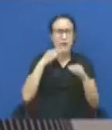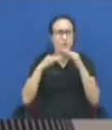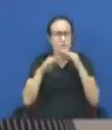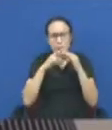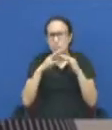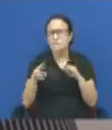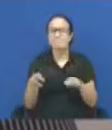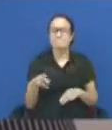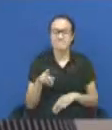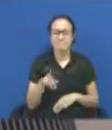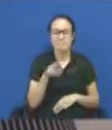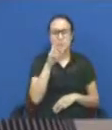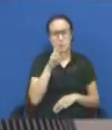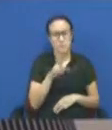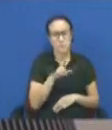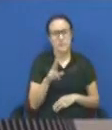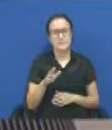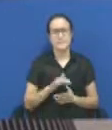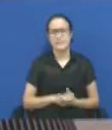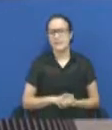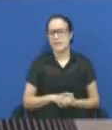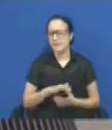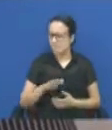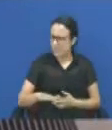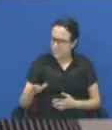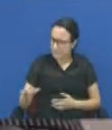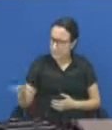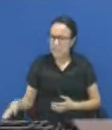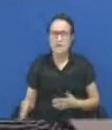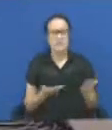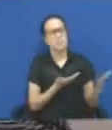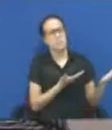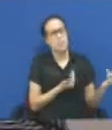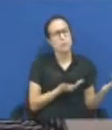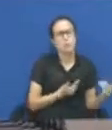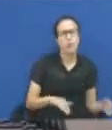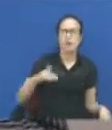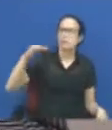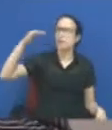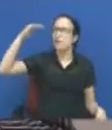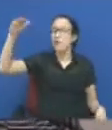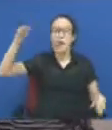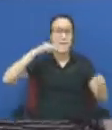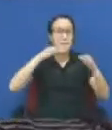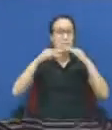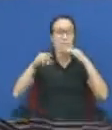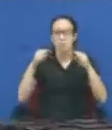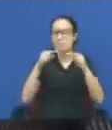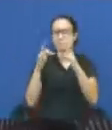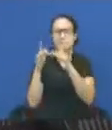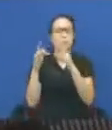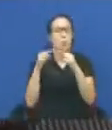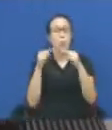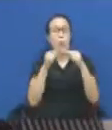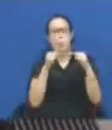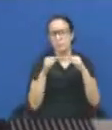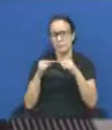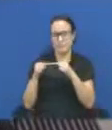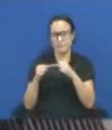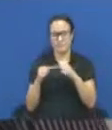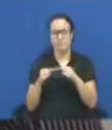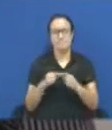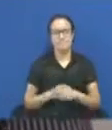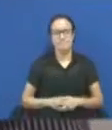adulto, música para o jovem, não é? Isso, para mim, nós não podemos deixar